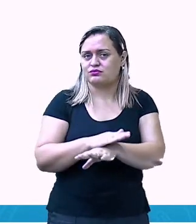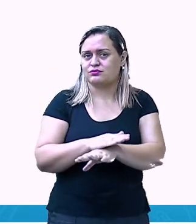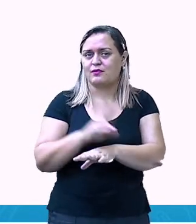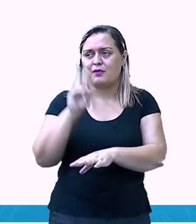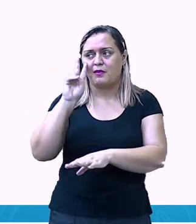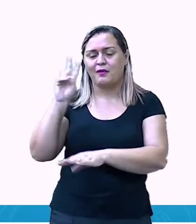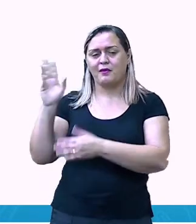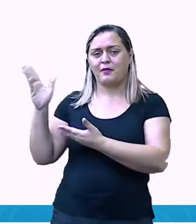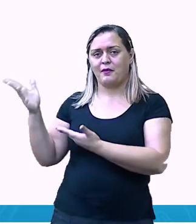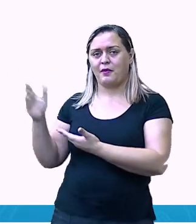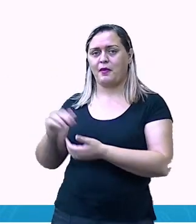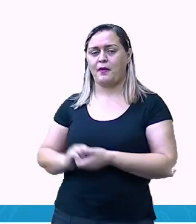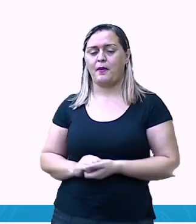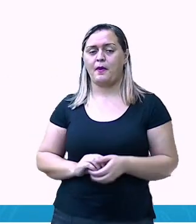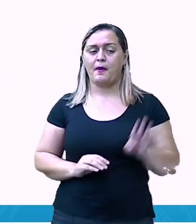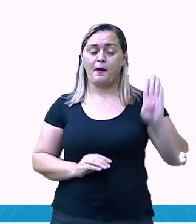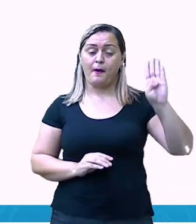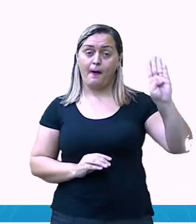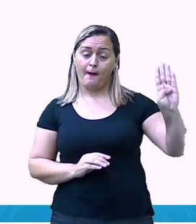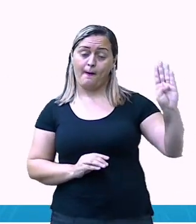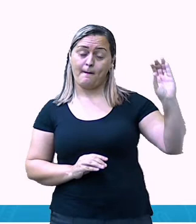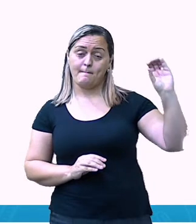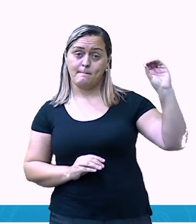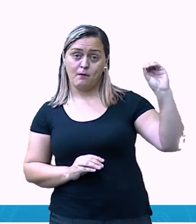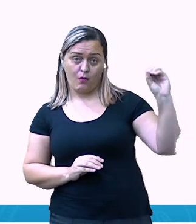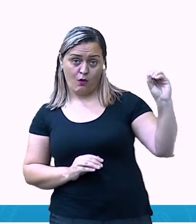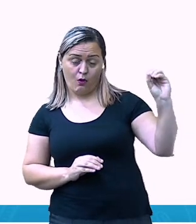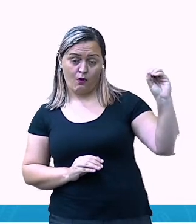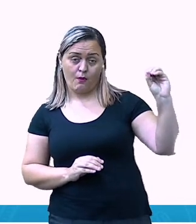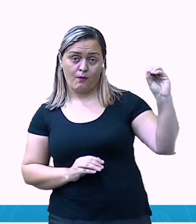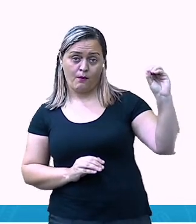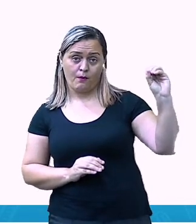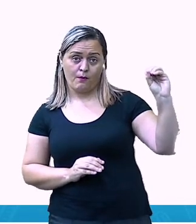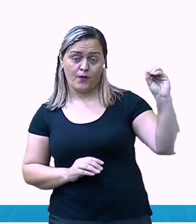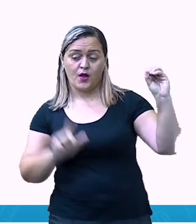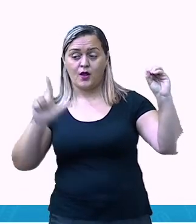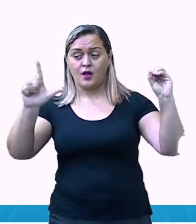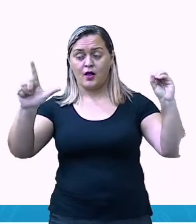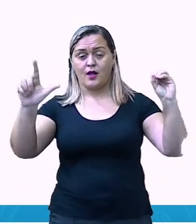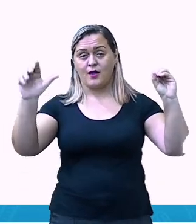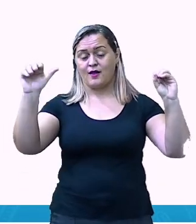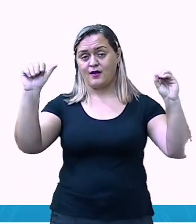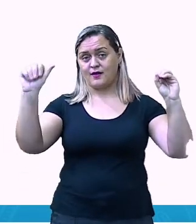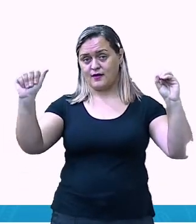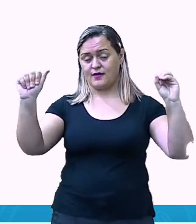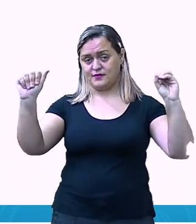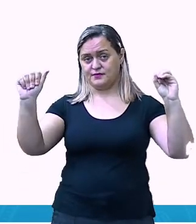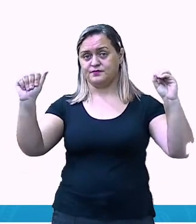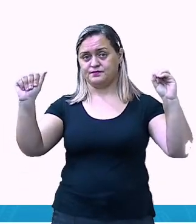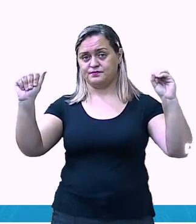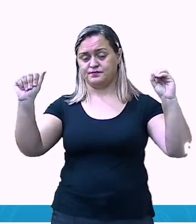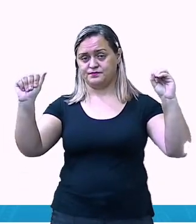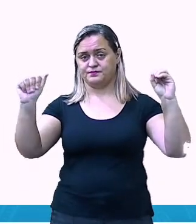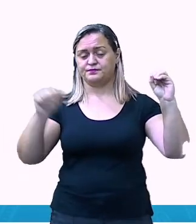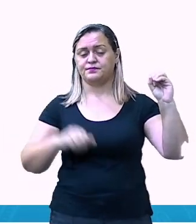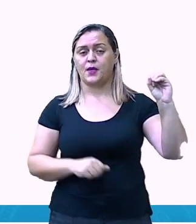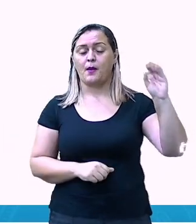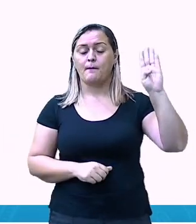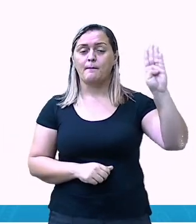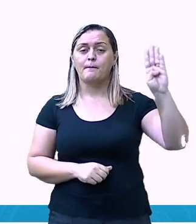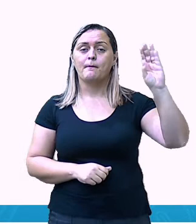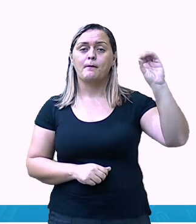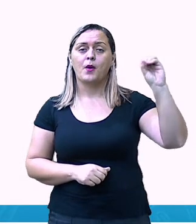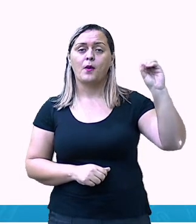fazer o som do bó, ó, b, b, b, bó. Então, eu fiz primeiro o som do B, depois o som do O. Bó,